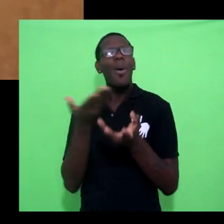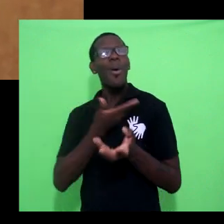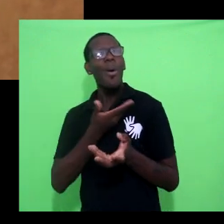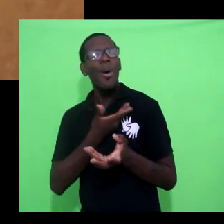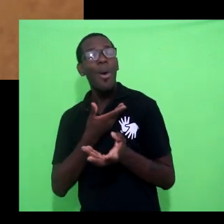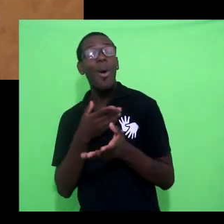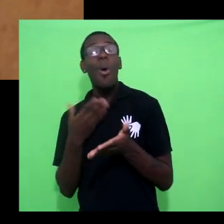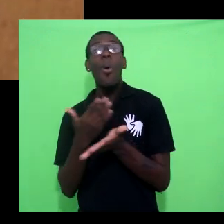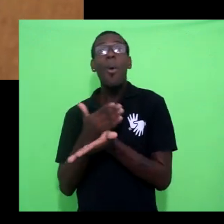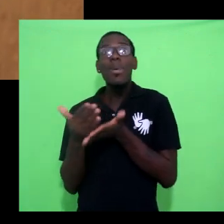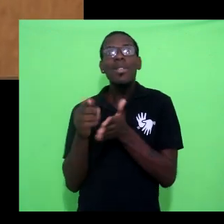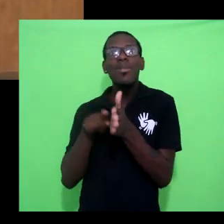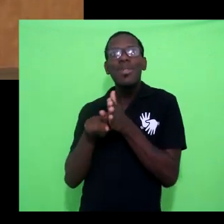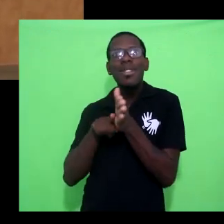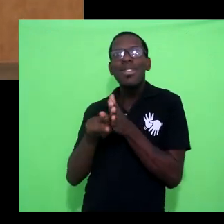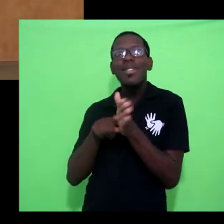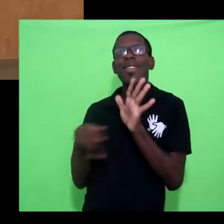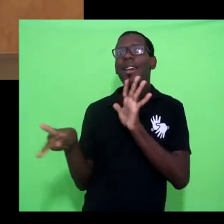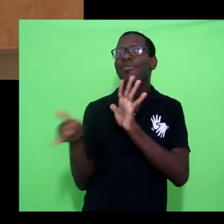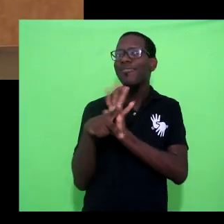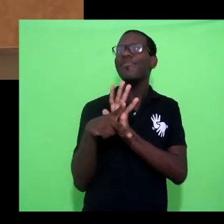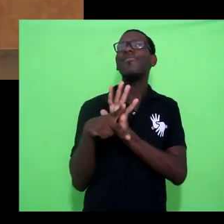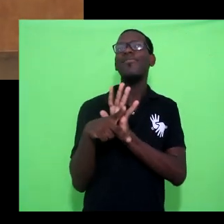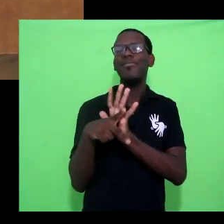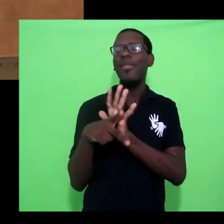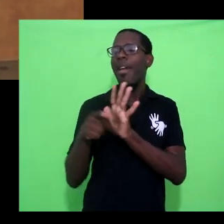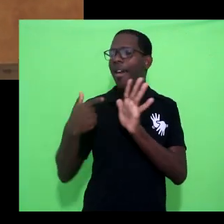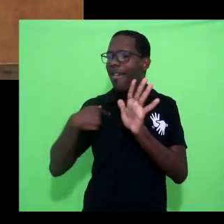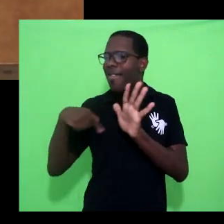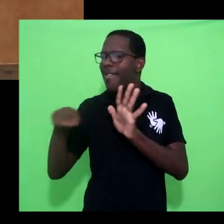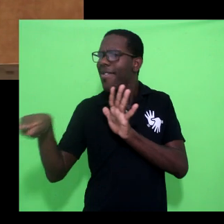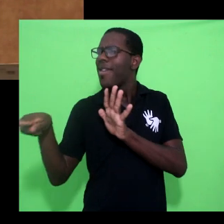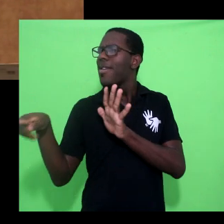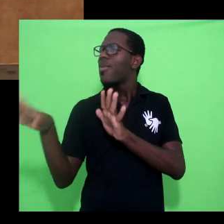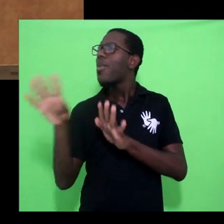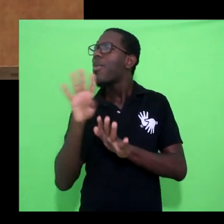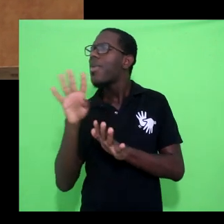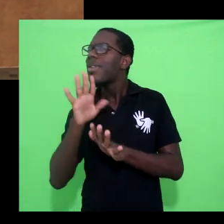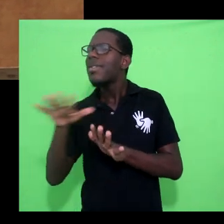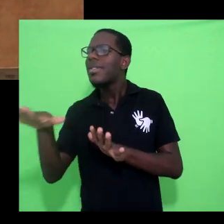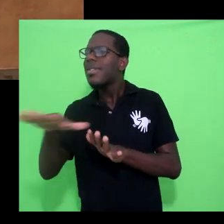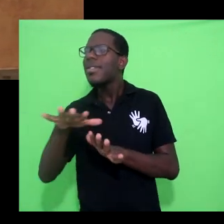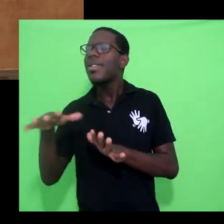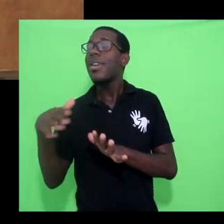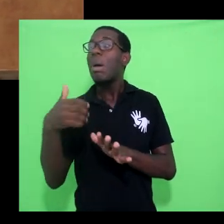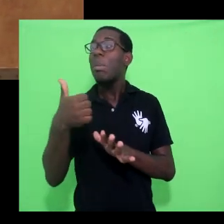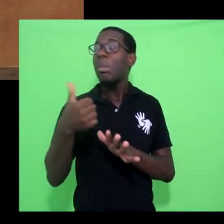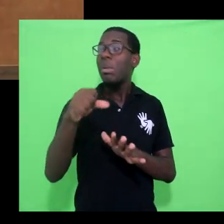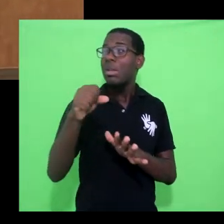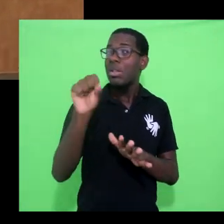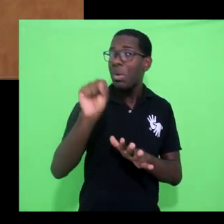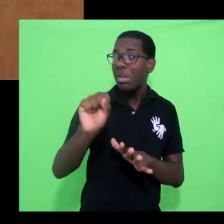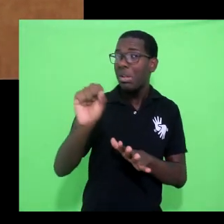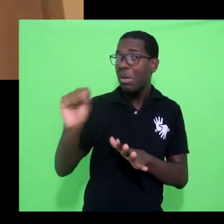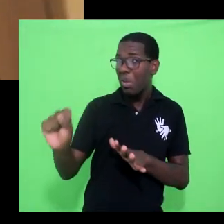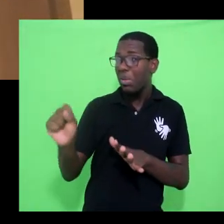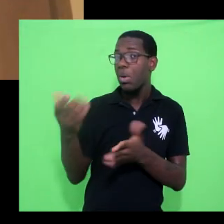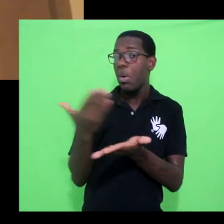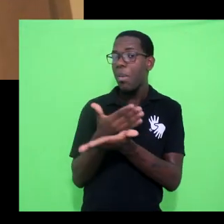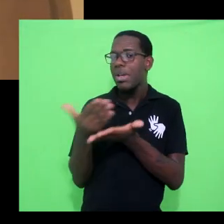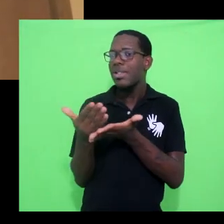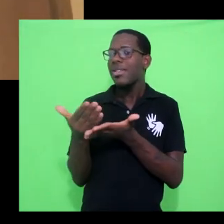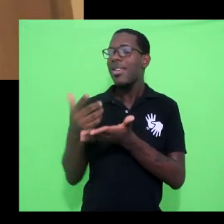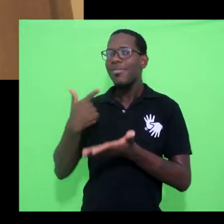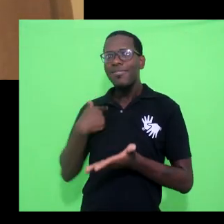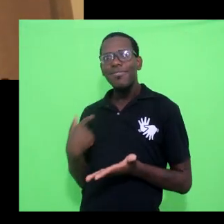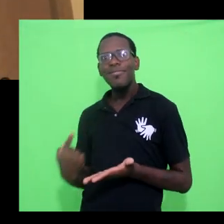começamos a pesquisar por conta própria, indo nos lugares históricos. Em 88, começamos a fazer expedições nesses lugares